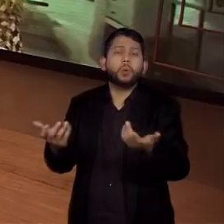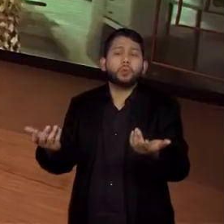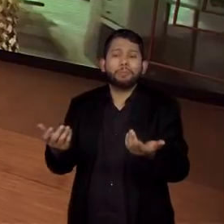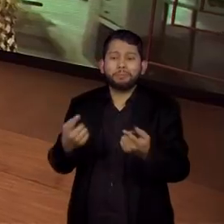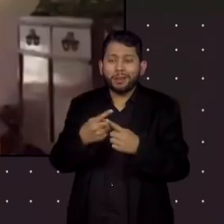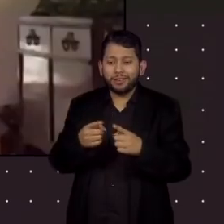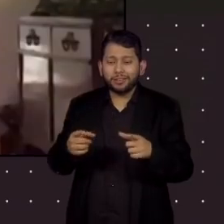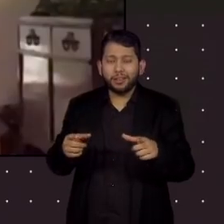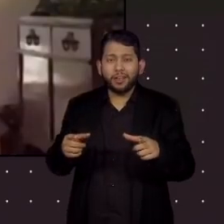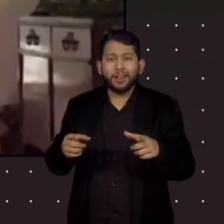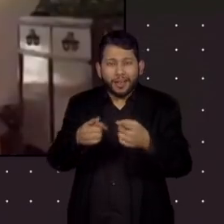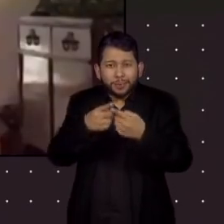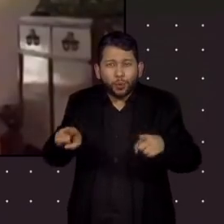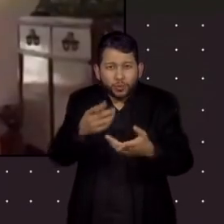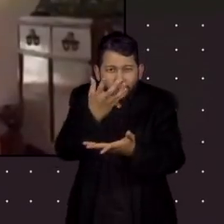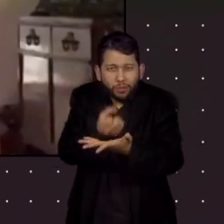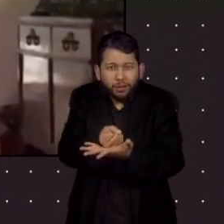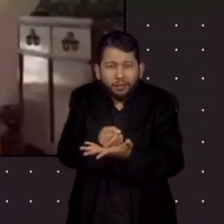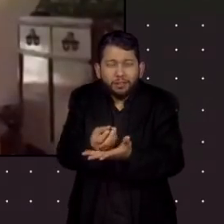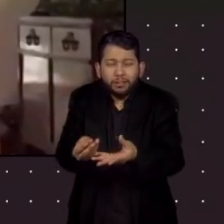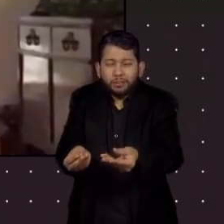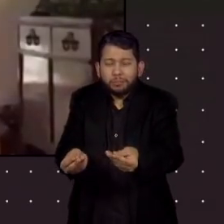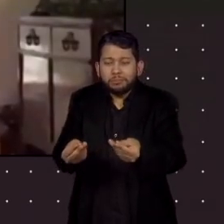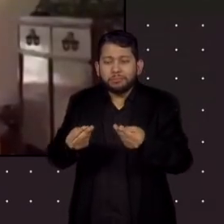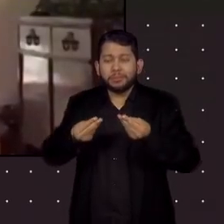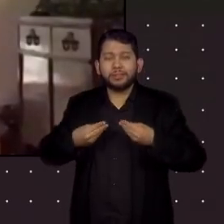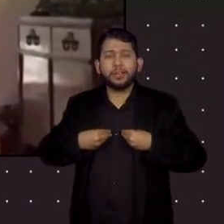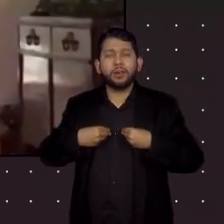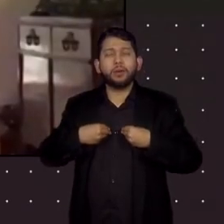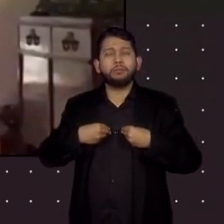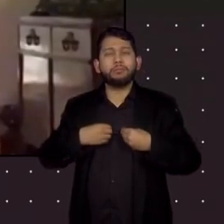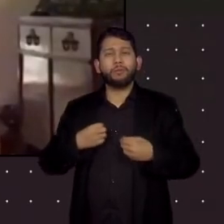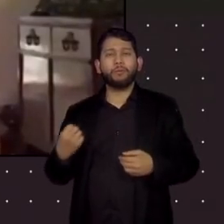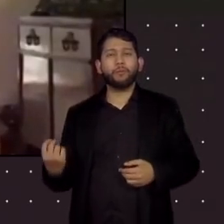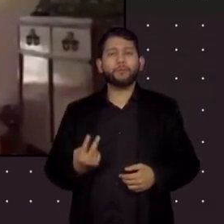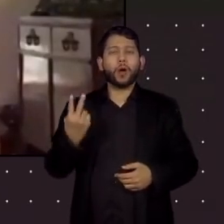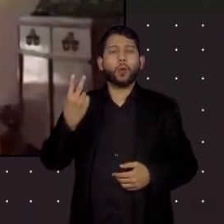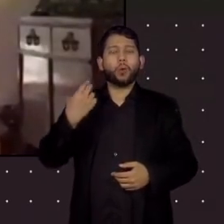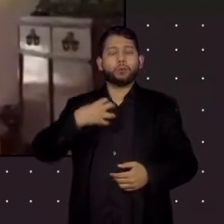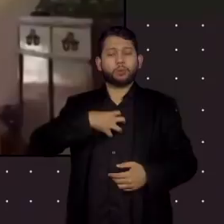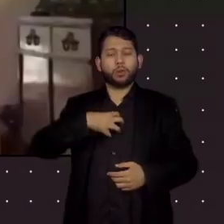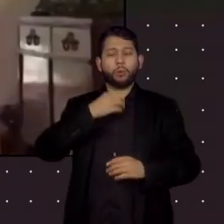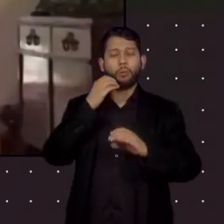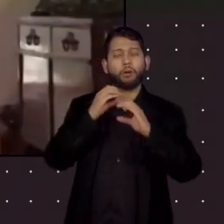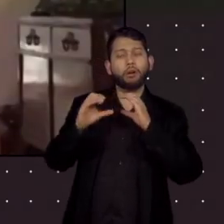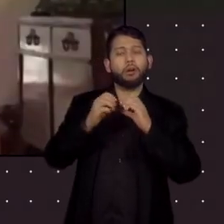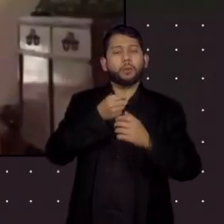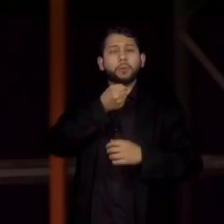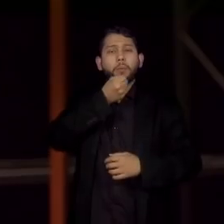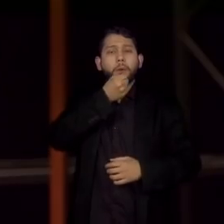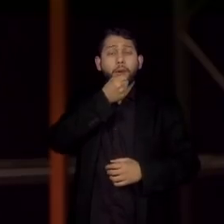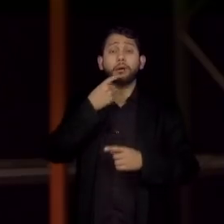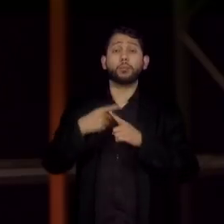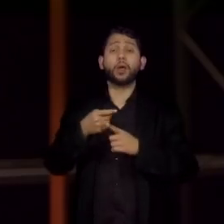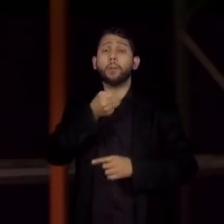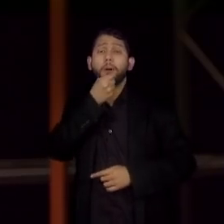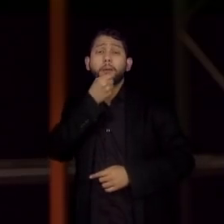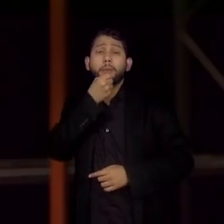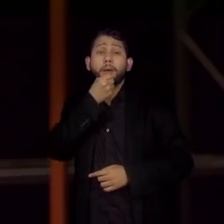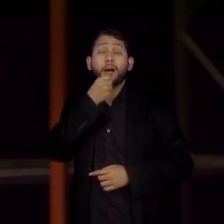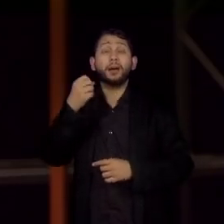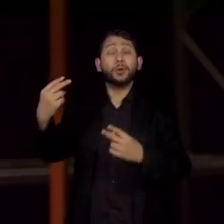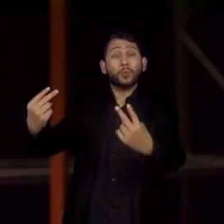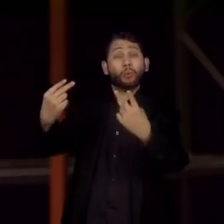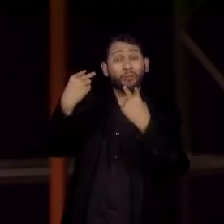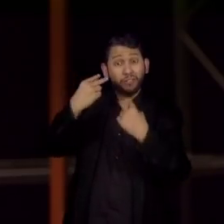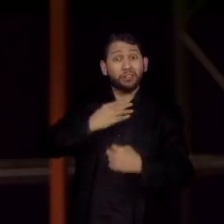disco uma valorização, assim, do meu canto, porque eu cantava e nós éramos muito discriminados